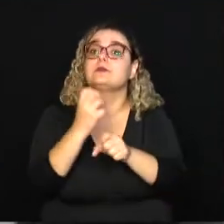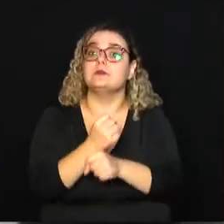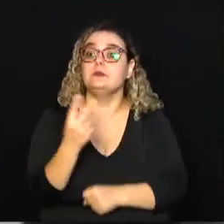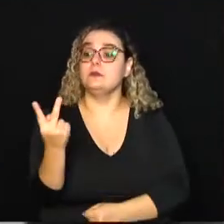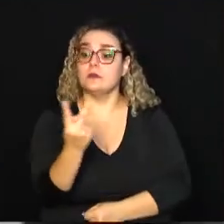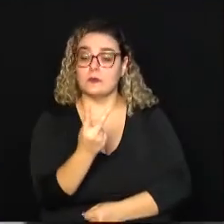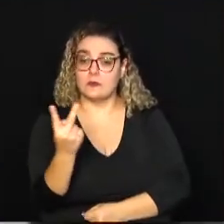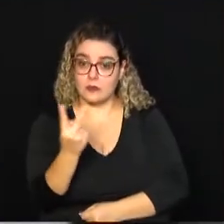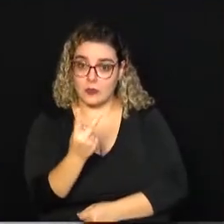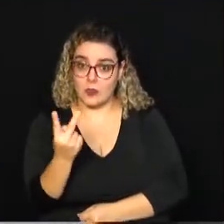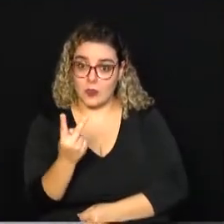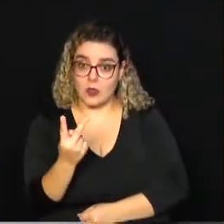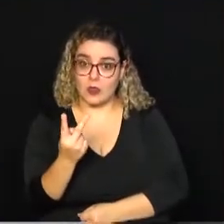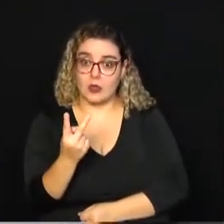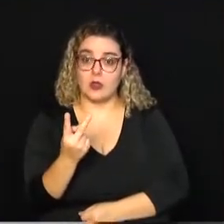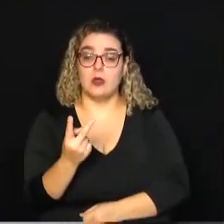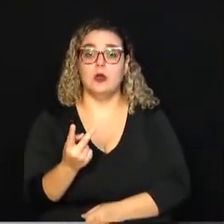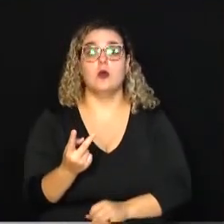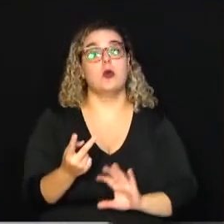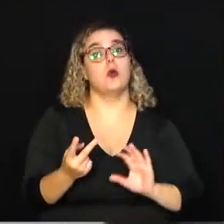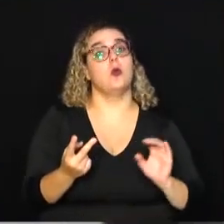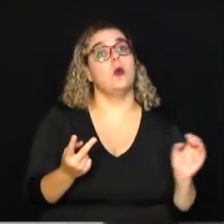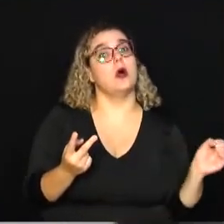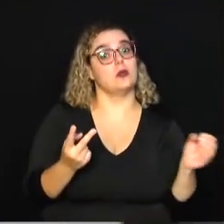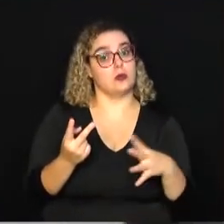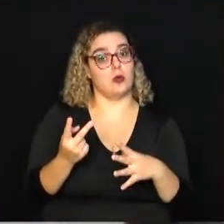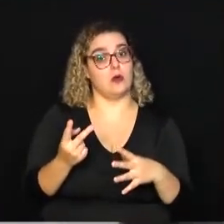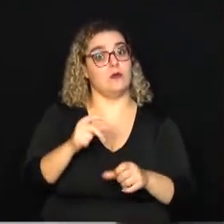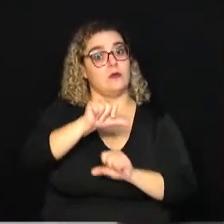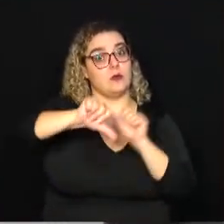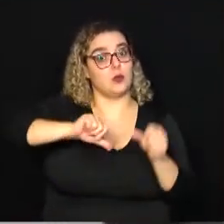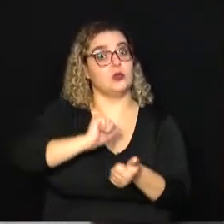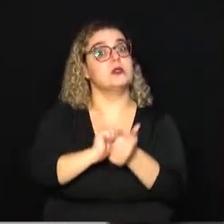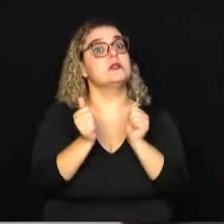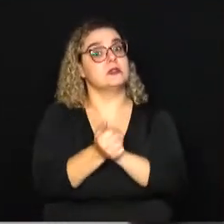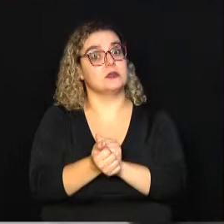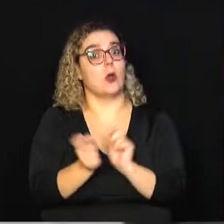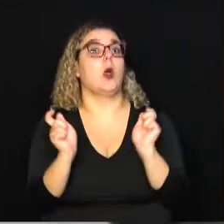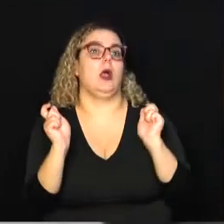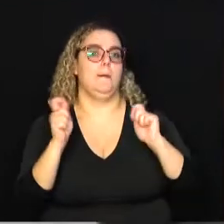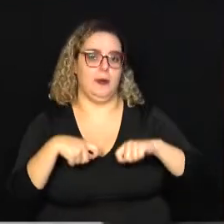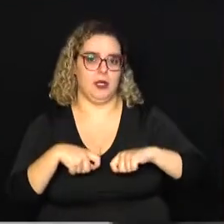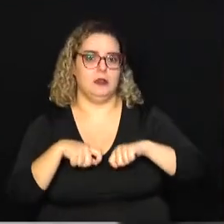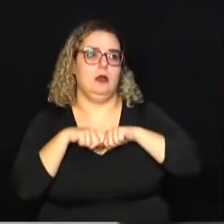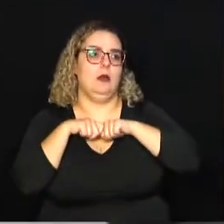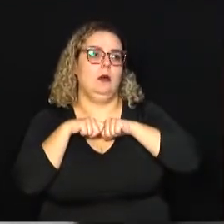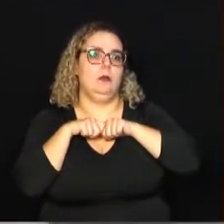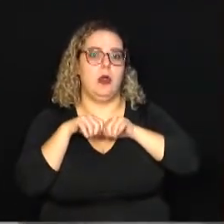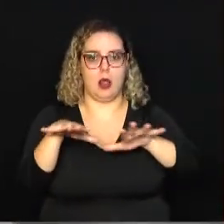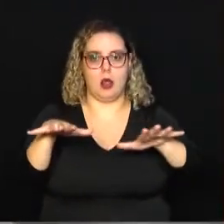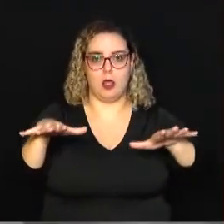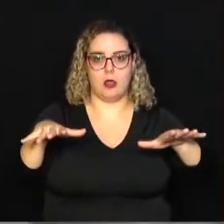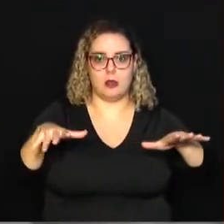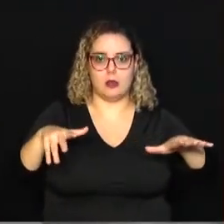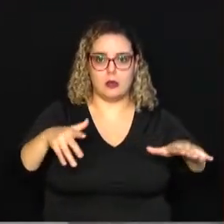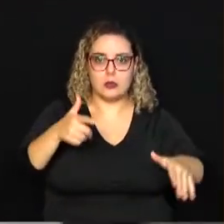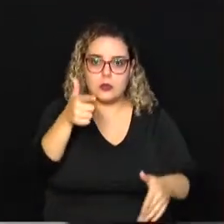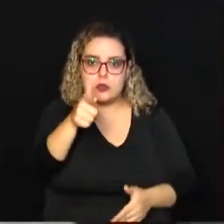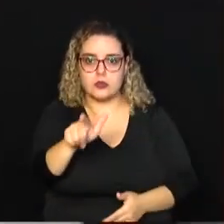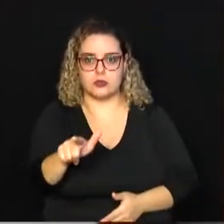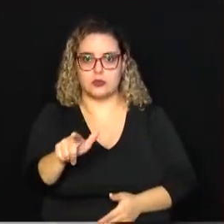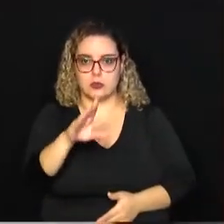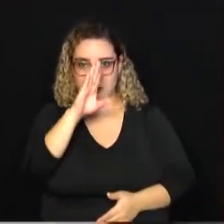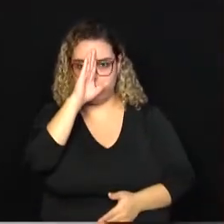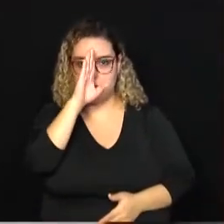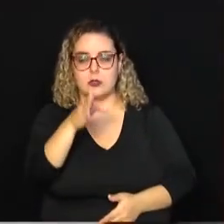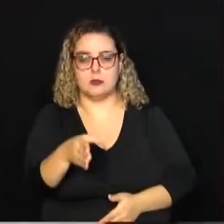elementos, com o advento dessa nova variante que se mostrou tão capaz de se disseminar e de predominar como variante principal,